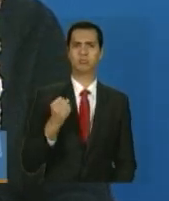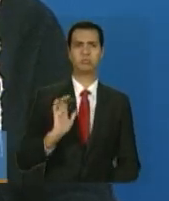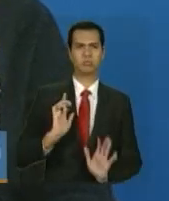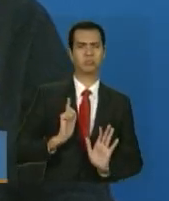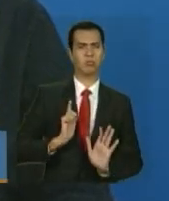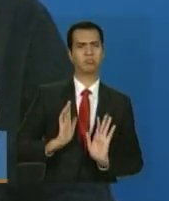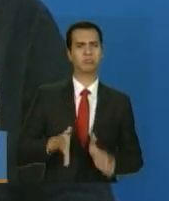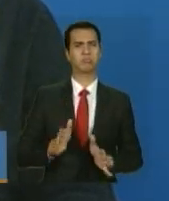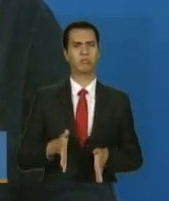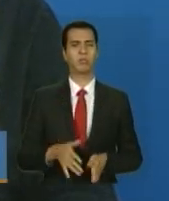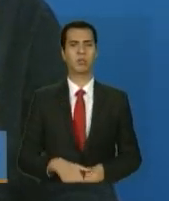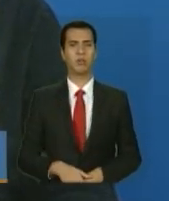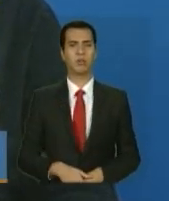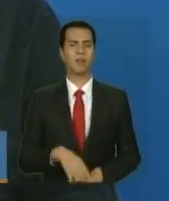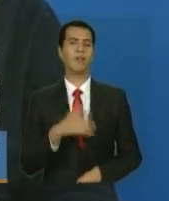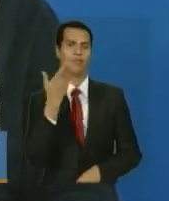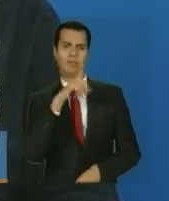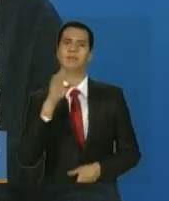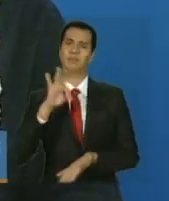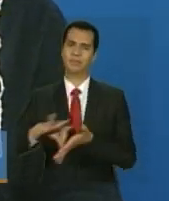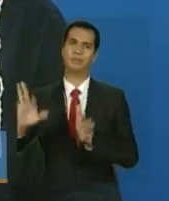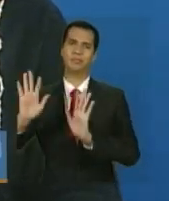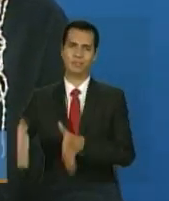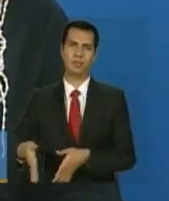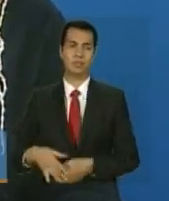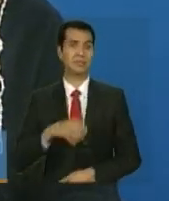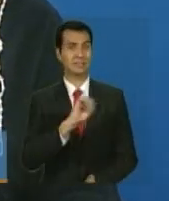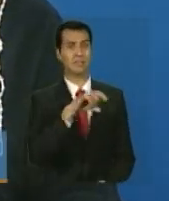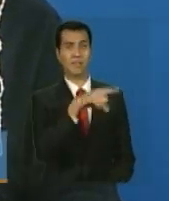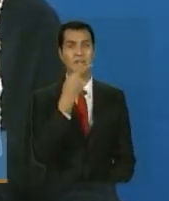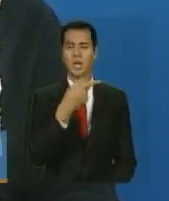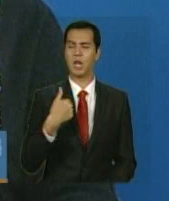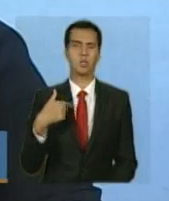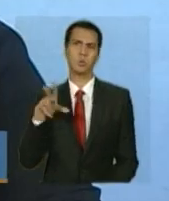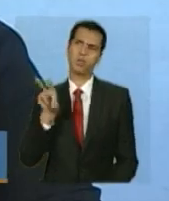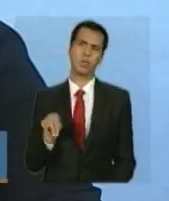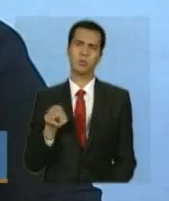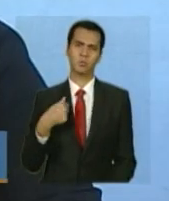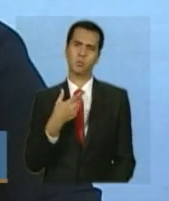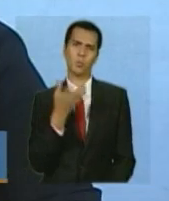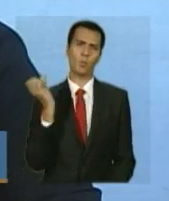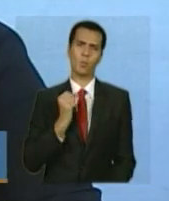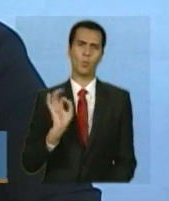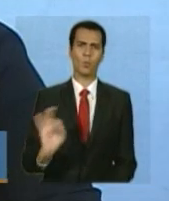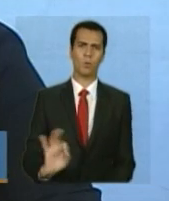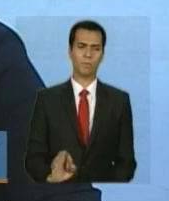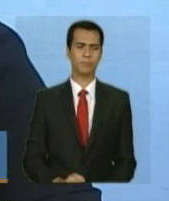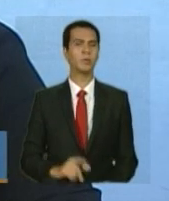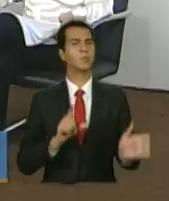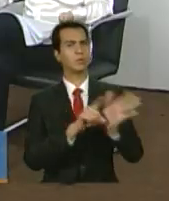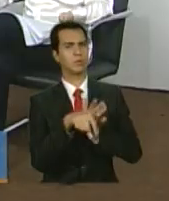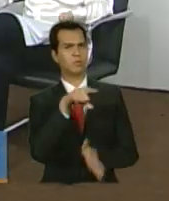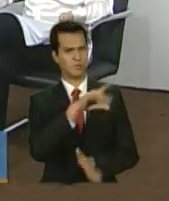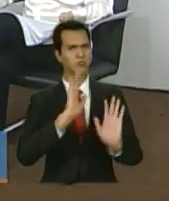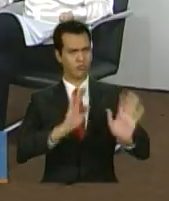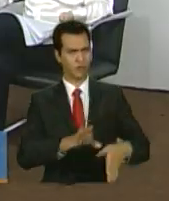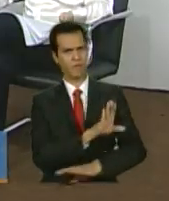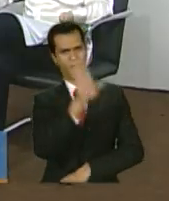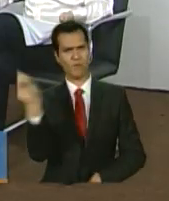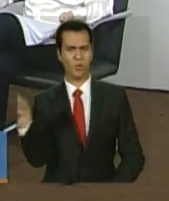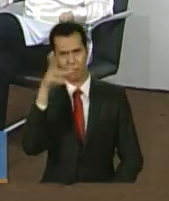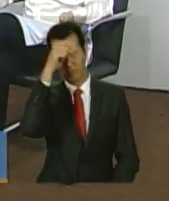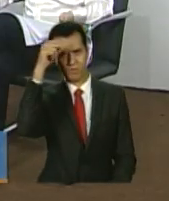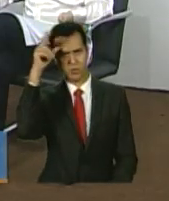cadastrada. Se ela disser assim, não, eu não recebo. A senhora não recebe por quê? A senhora já foi à prefeitura? Já